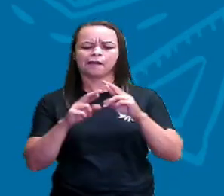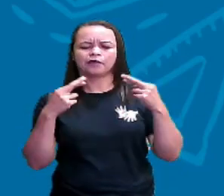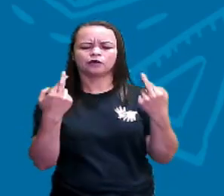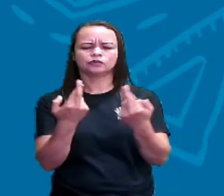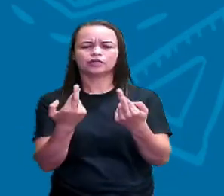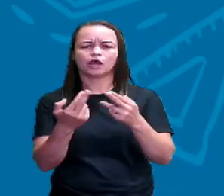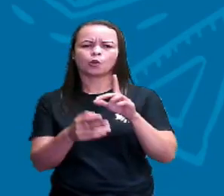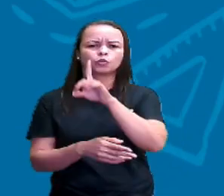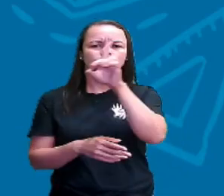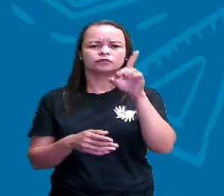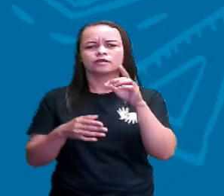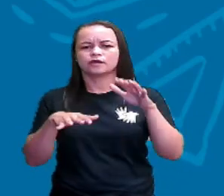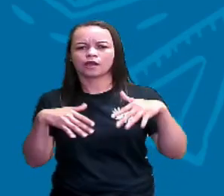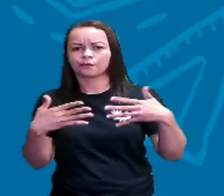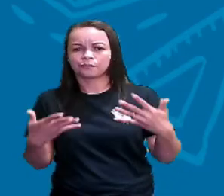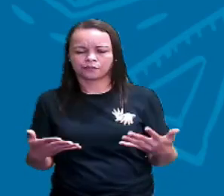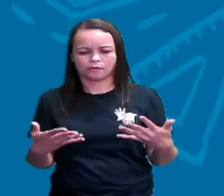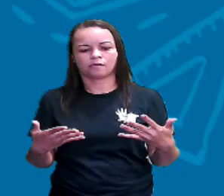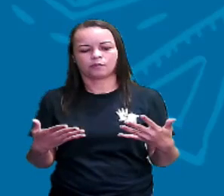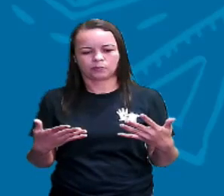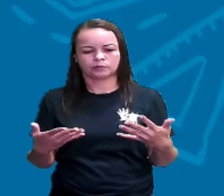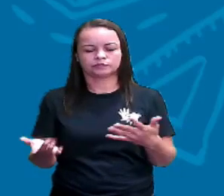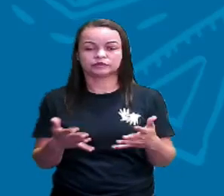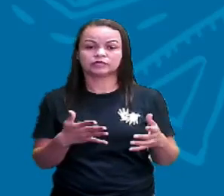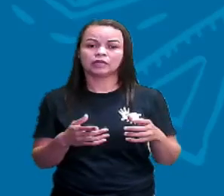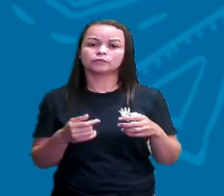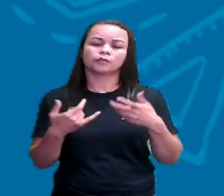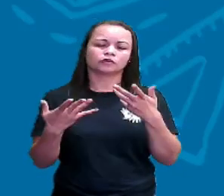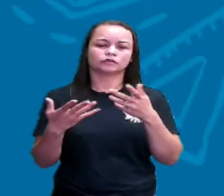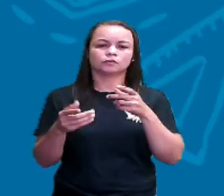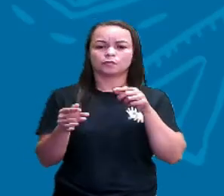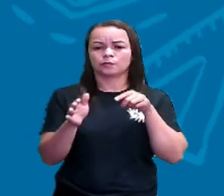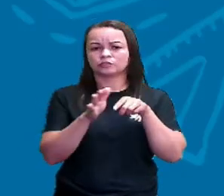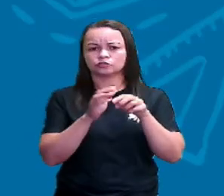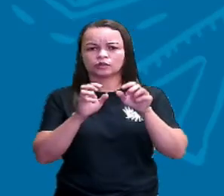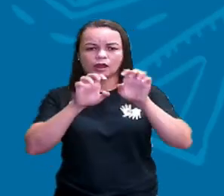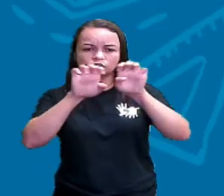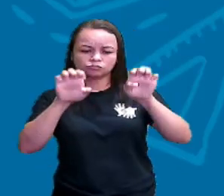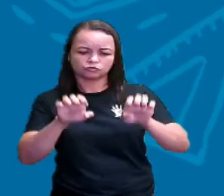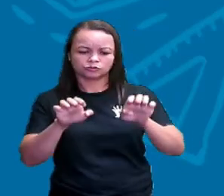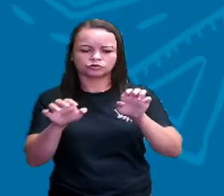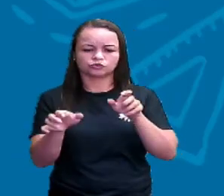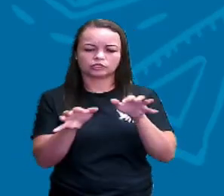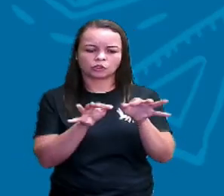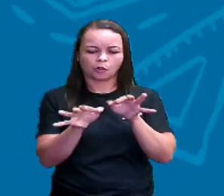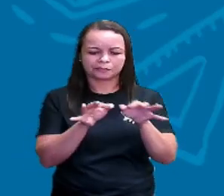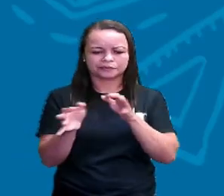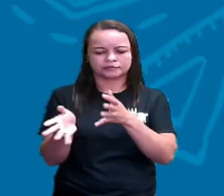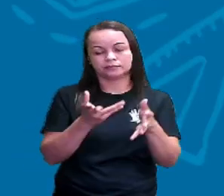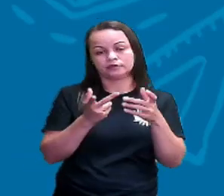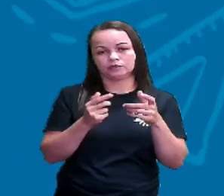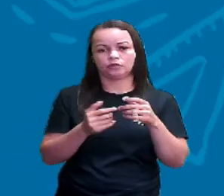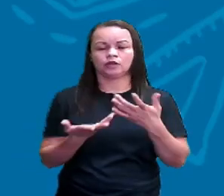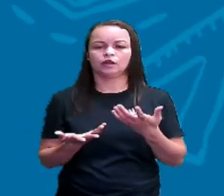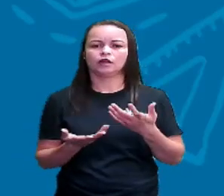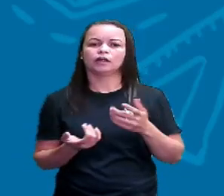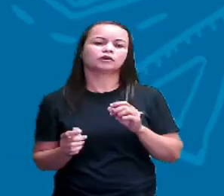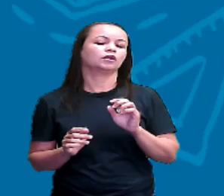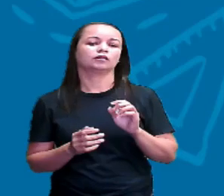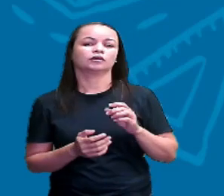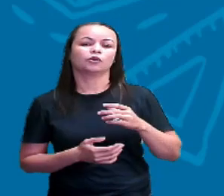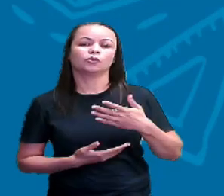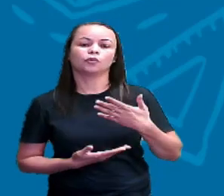aí a gente pode usar essa estrutura que dia é para perguntar qualquer coisa. Por exemplo, que dia é a